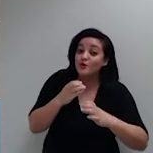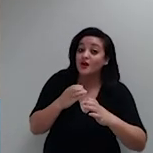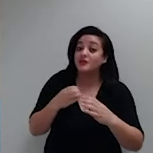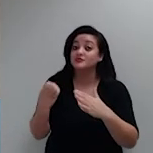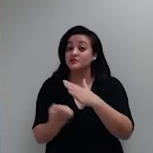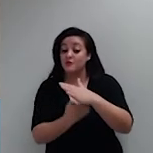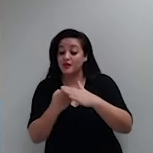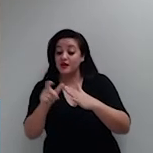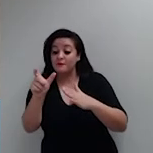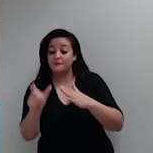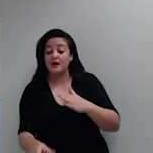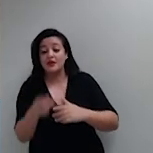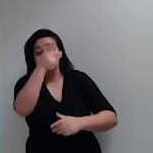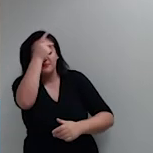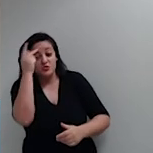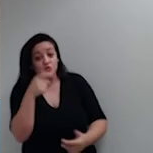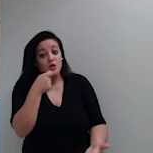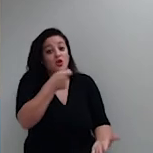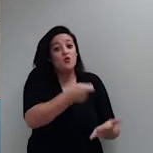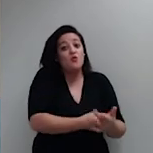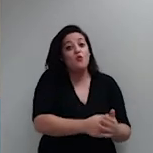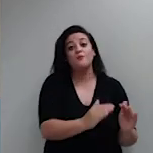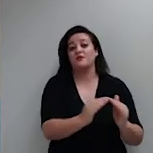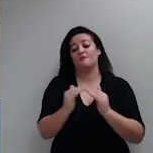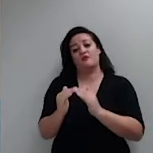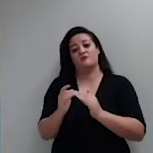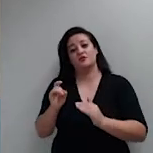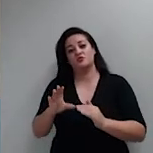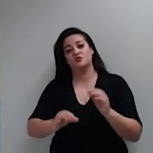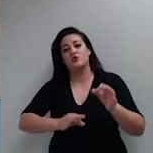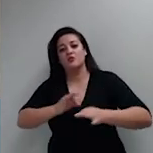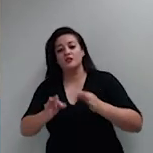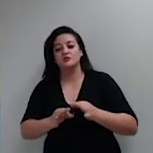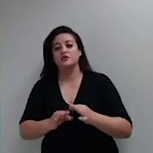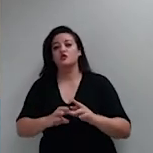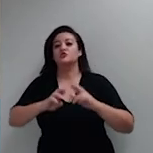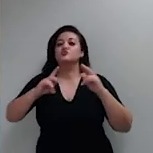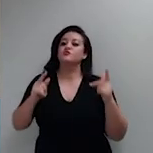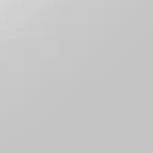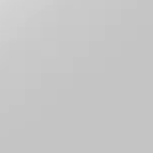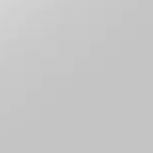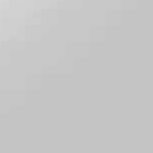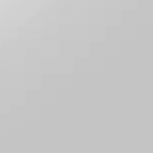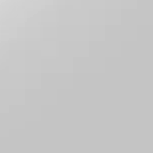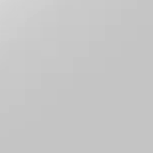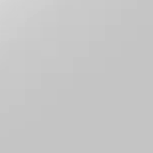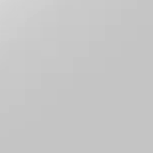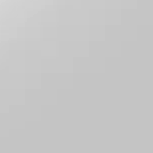preceituam os artigos 722 e 723 do Código Civil.